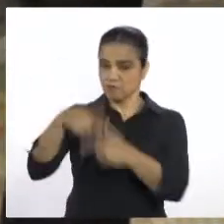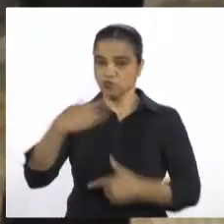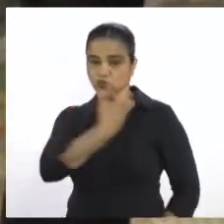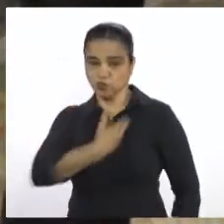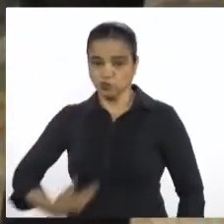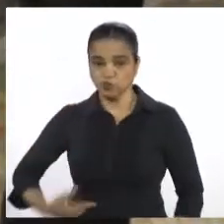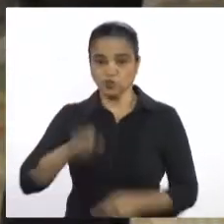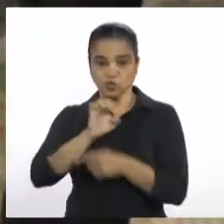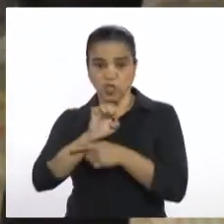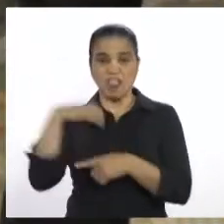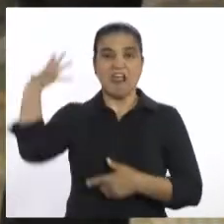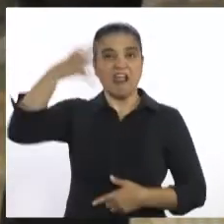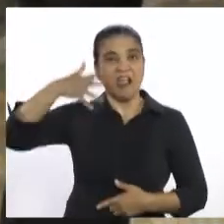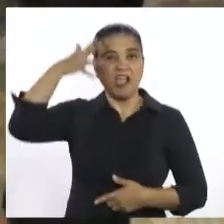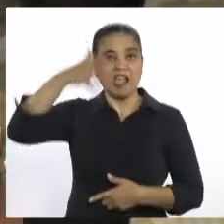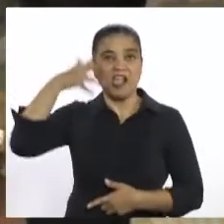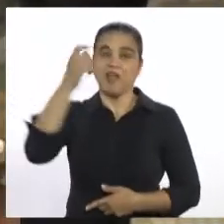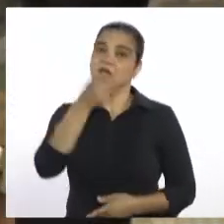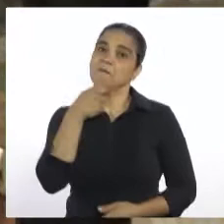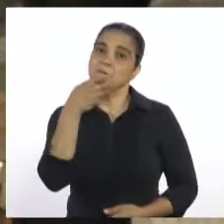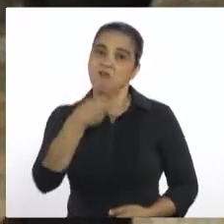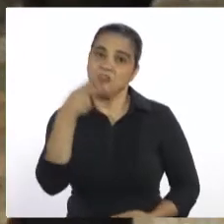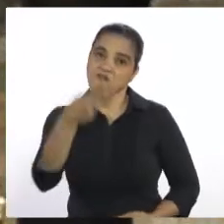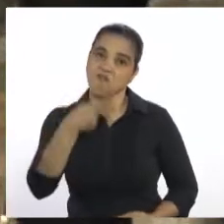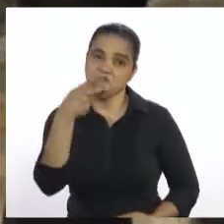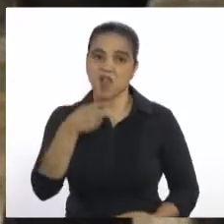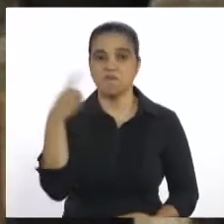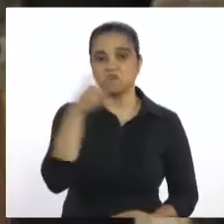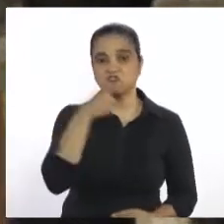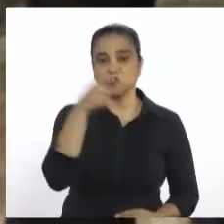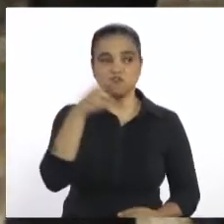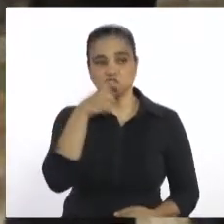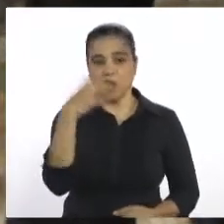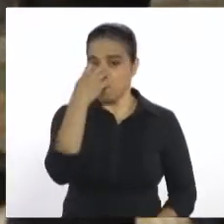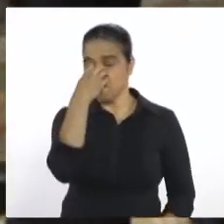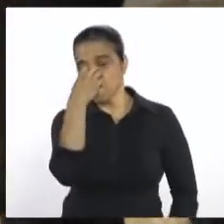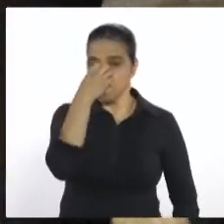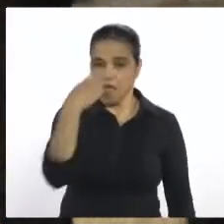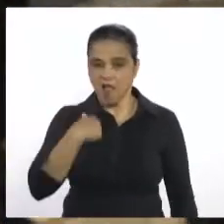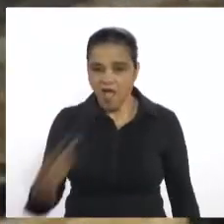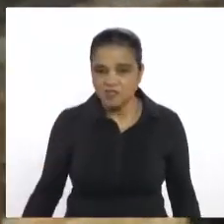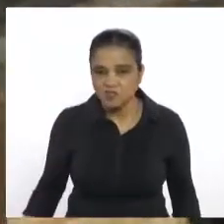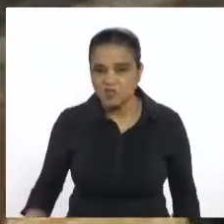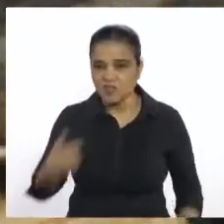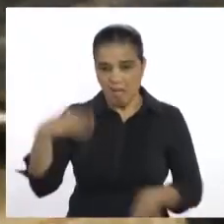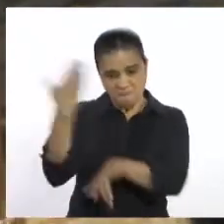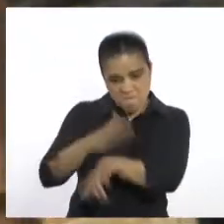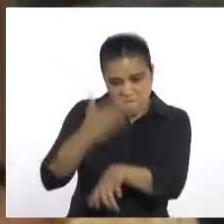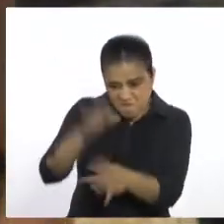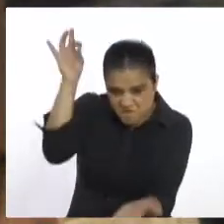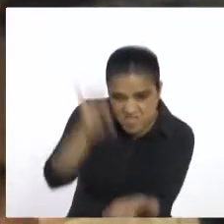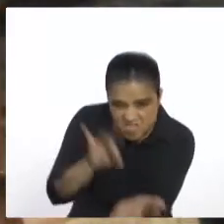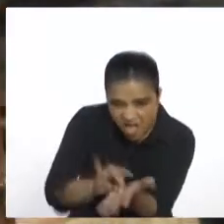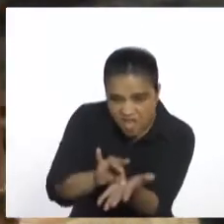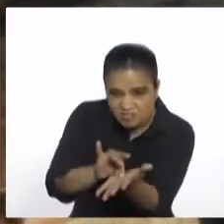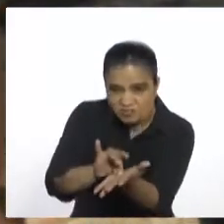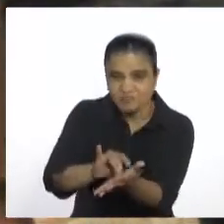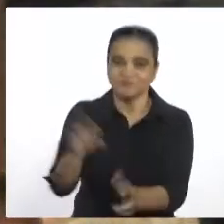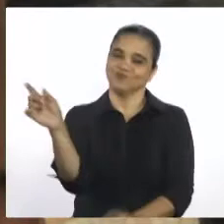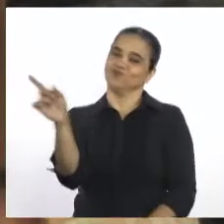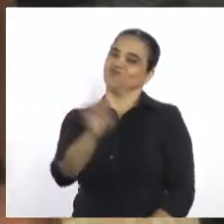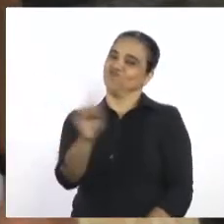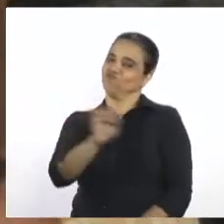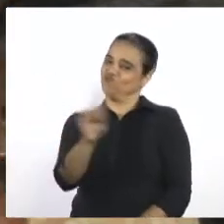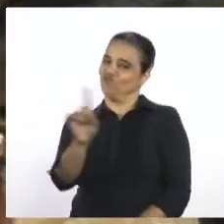lorota, um teatro, é uma palhaçada, porque na prática não é isso que estamos vendo. Agora, eu queria também